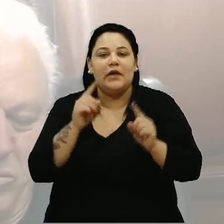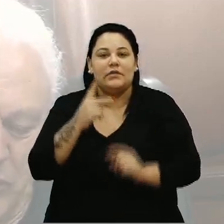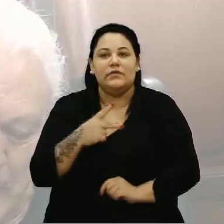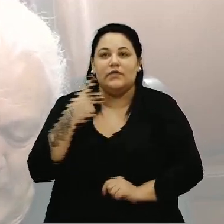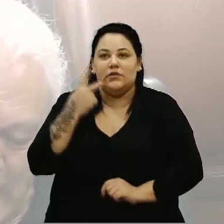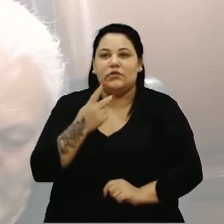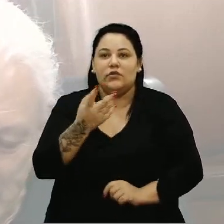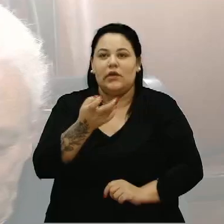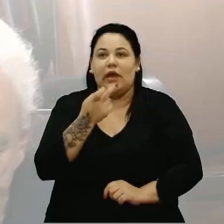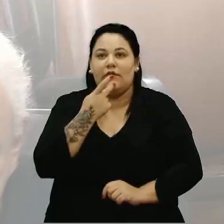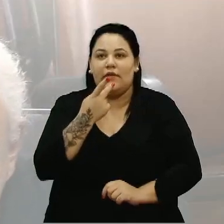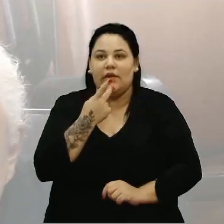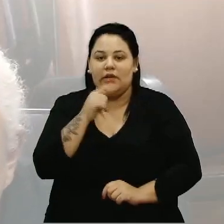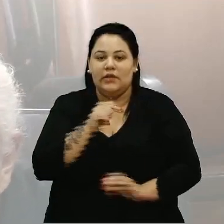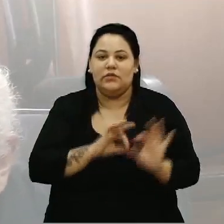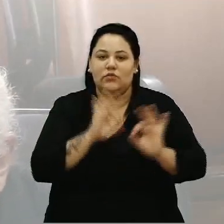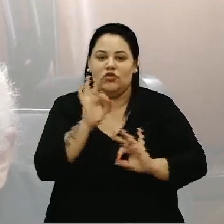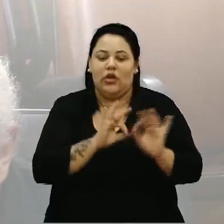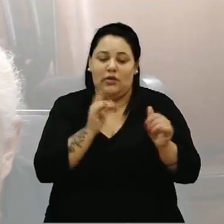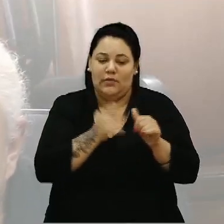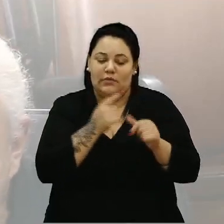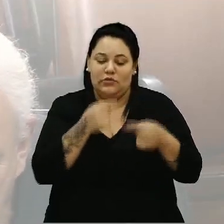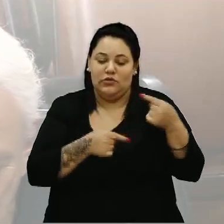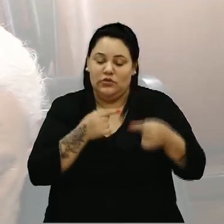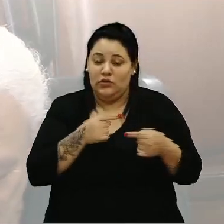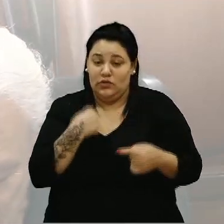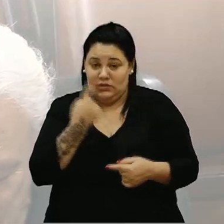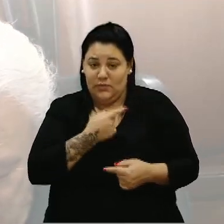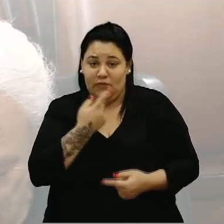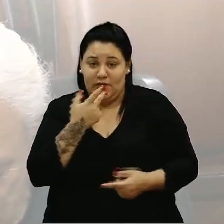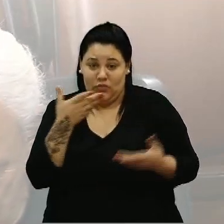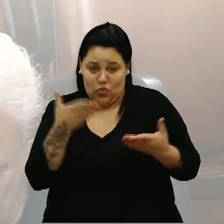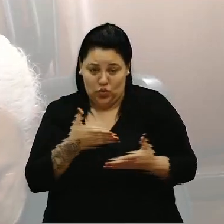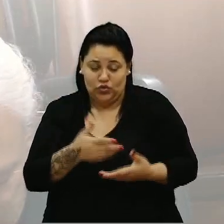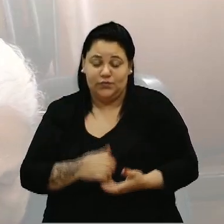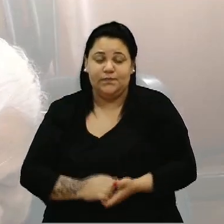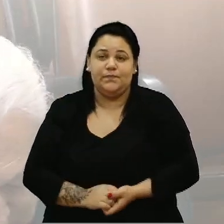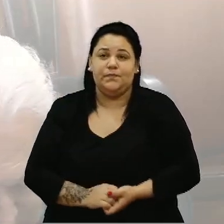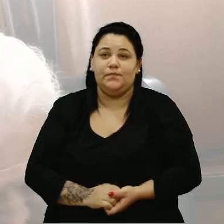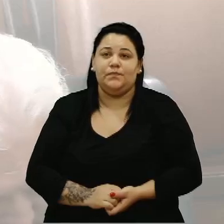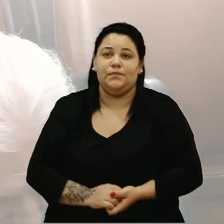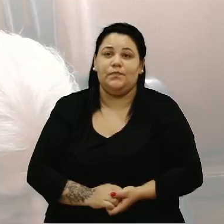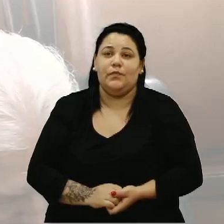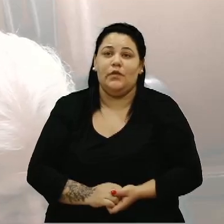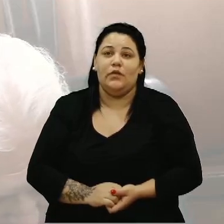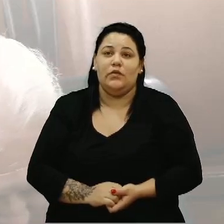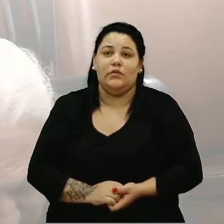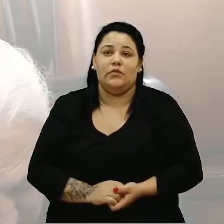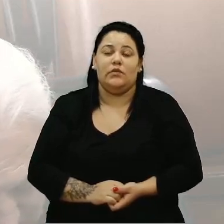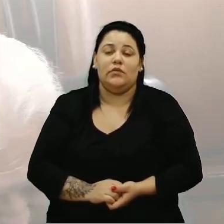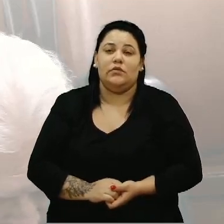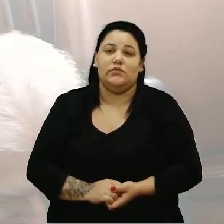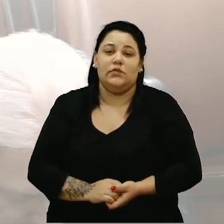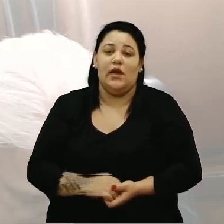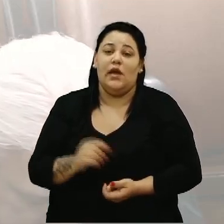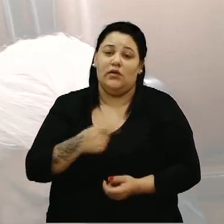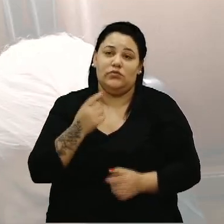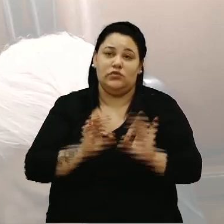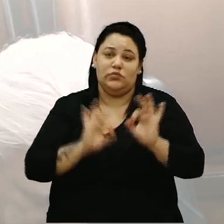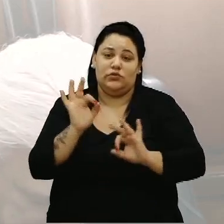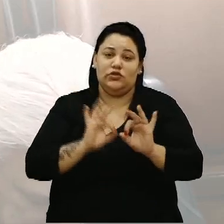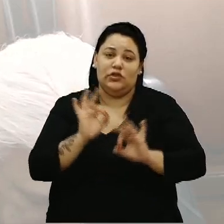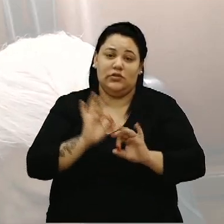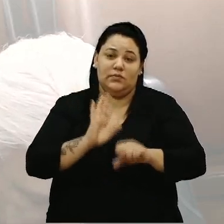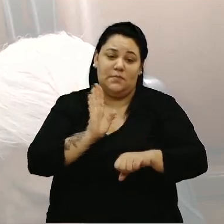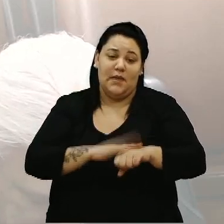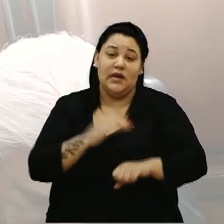primeira discussão que nós estamos abordando agora, ele é um dos projetos mais importantes deste